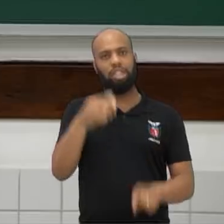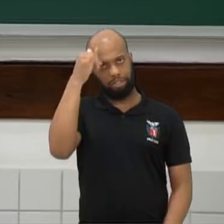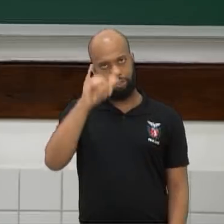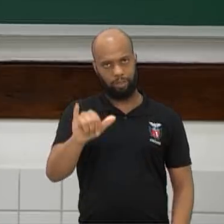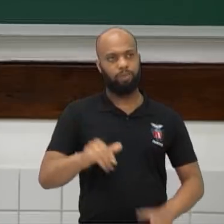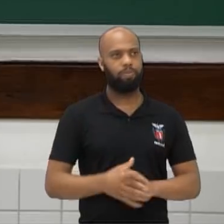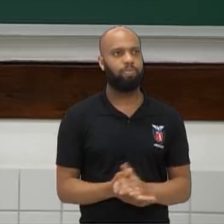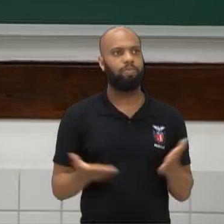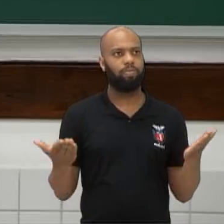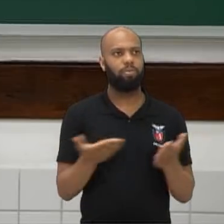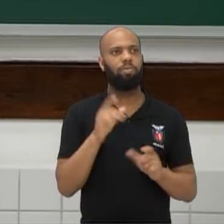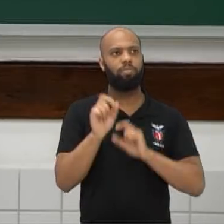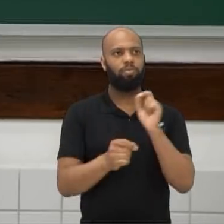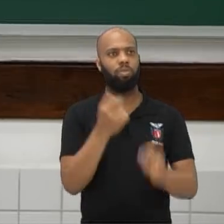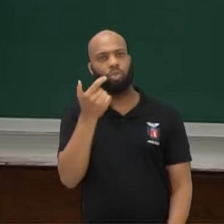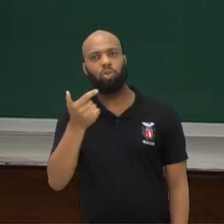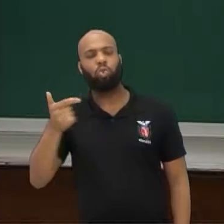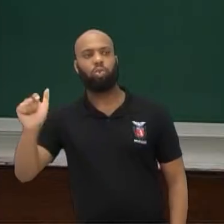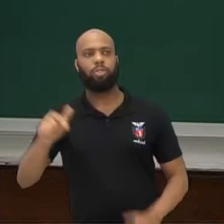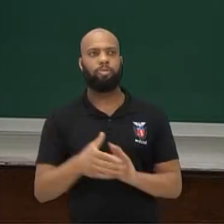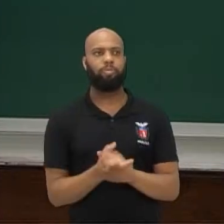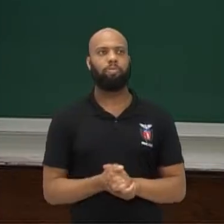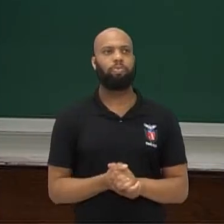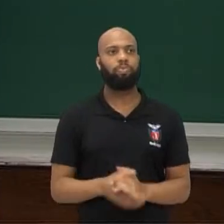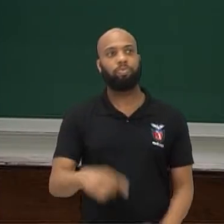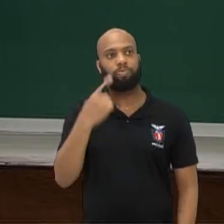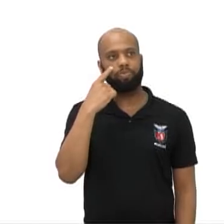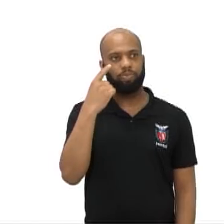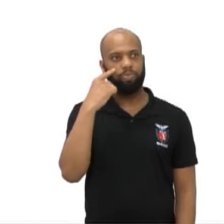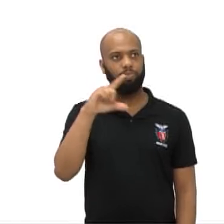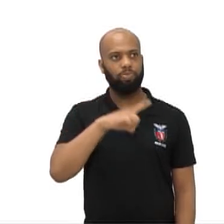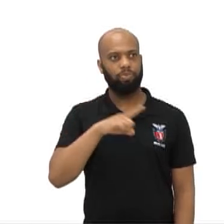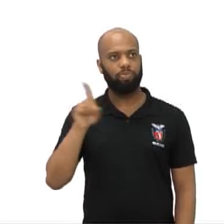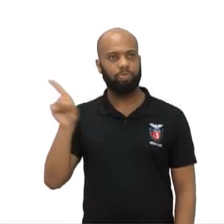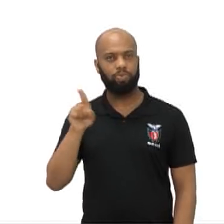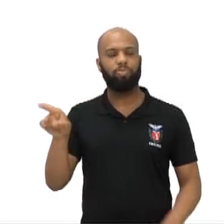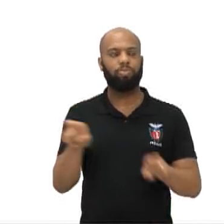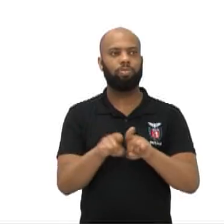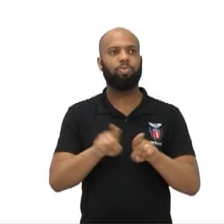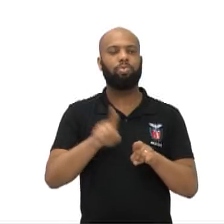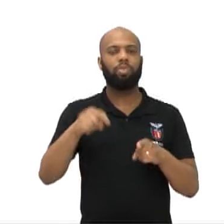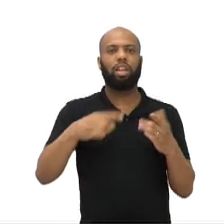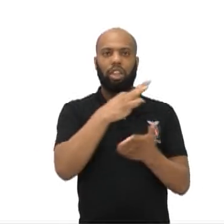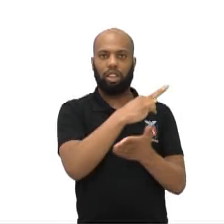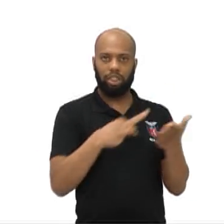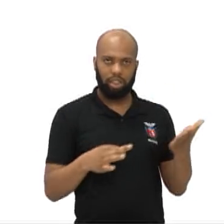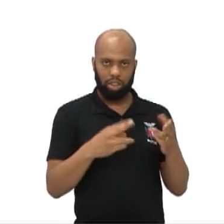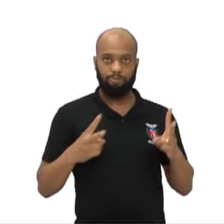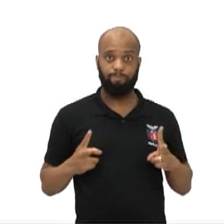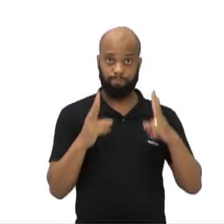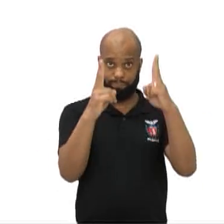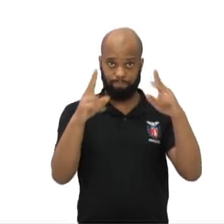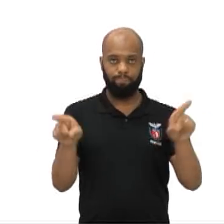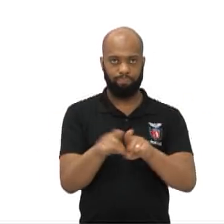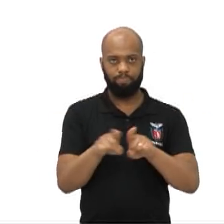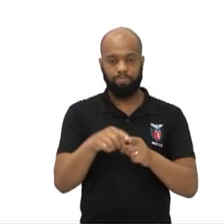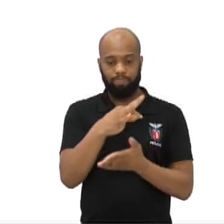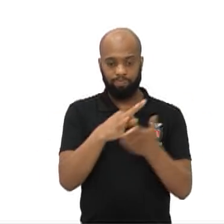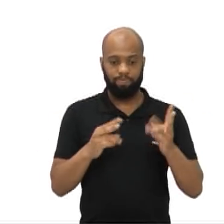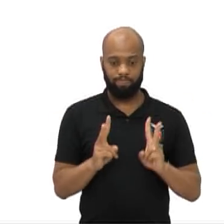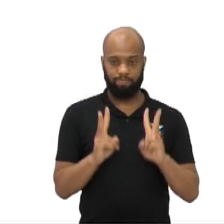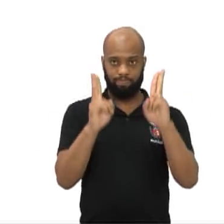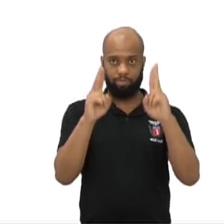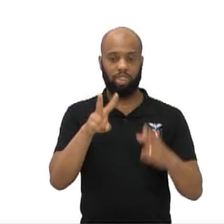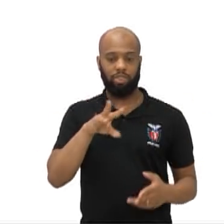Vamos agora para mais exercícios, vamos ver aqui. A gente tem agora um fragmento de texto, né? Esse fragmento de